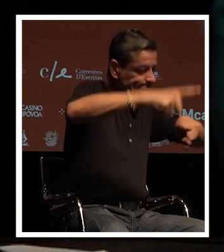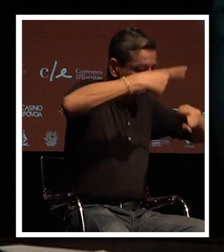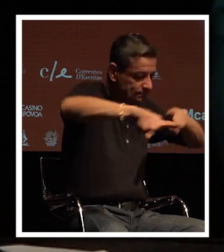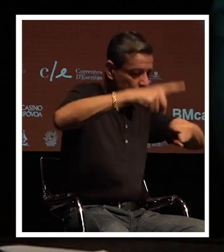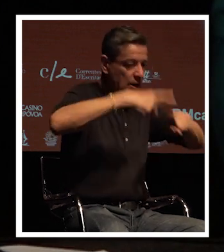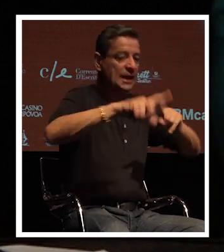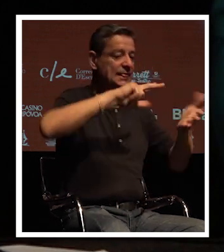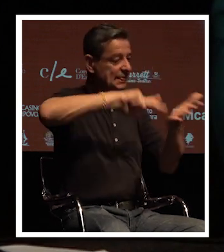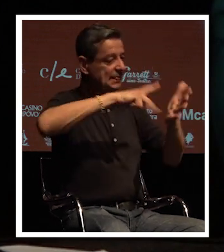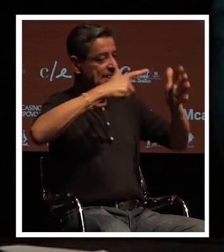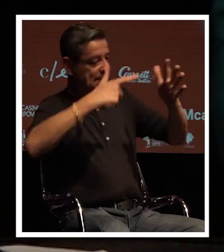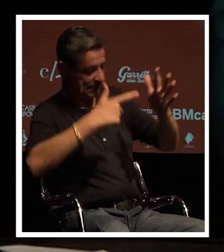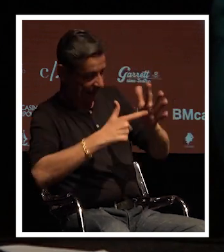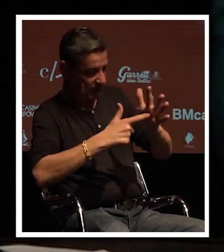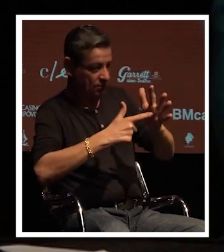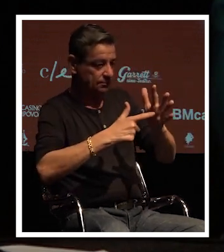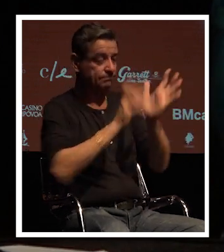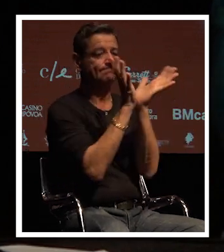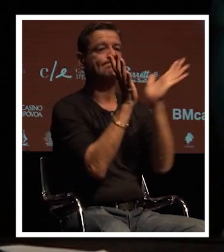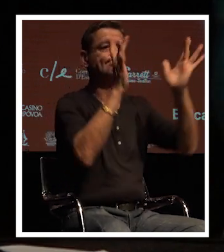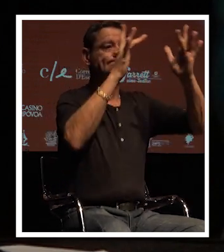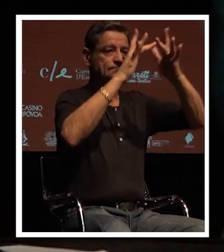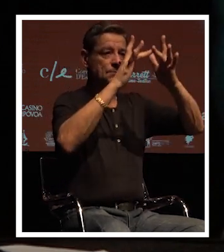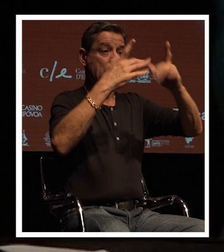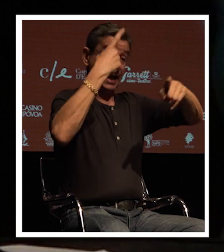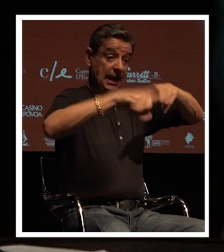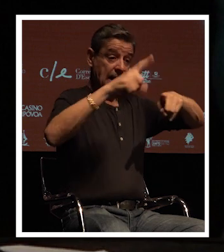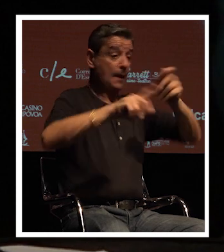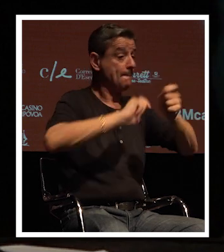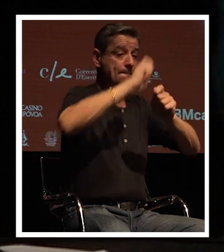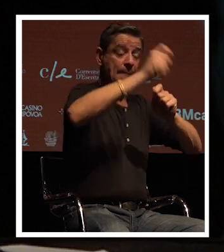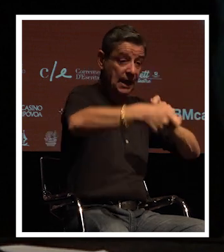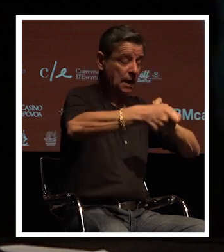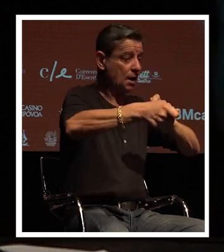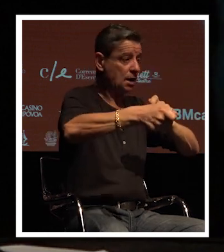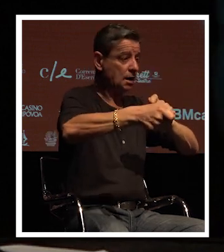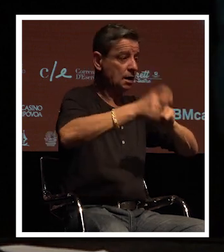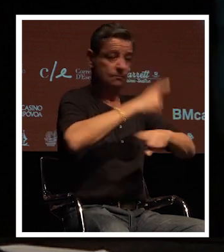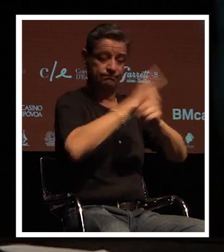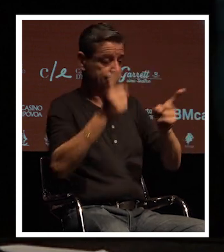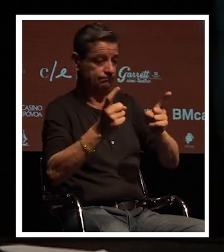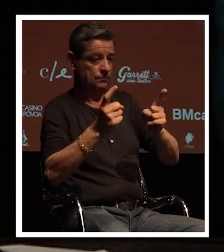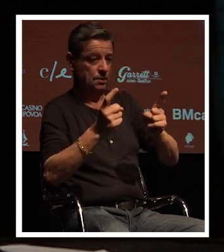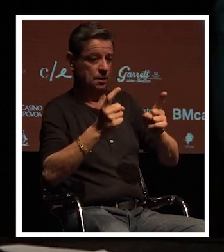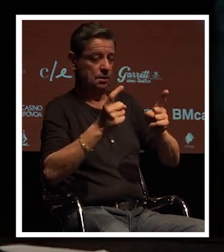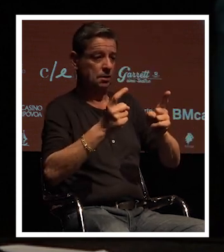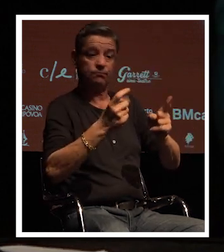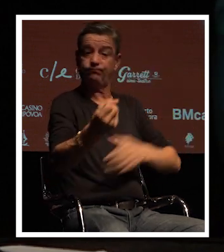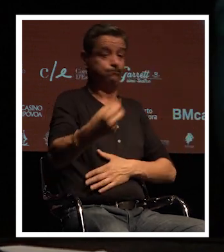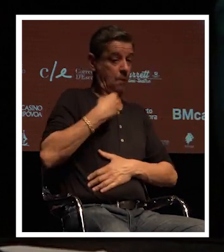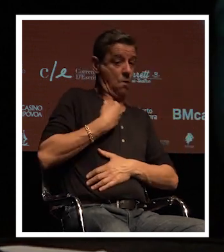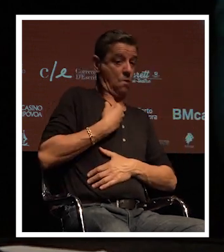da da tecno do tecnofeudalismo e pagamos rendas sem contestar se não pagamos rendas ficamos ostracizados incomunicáveis